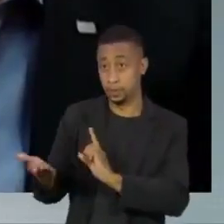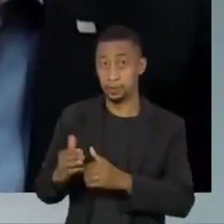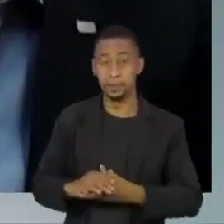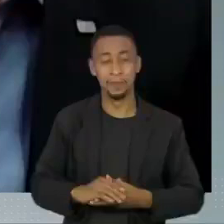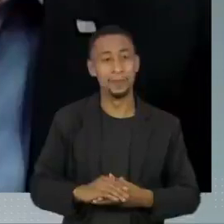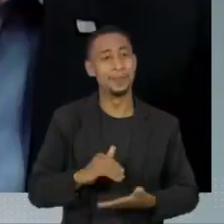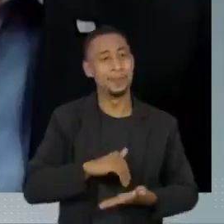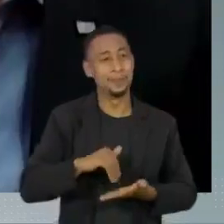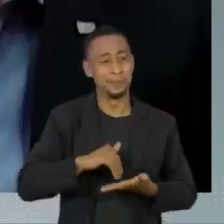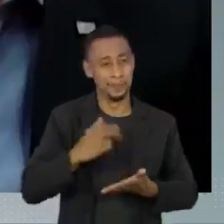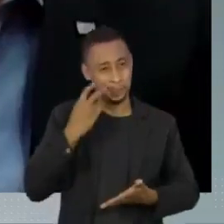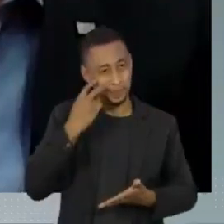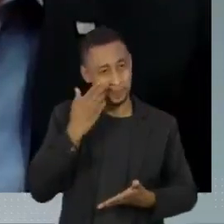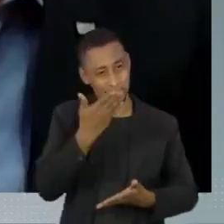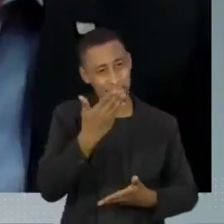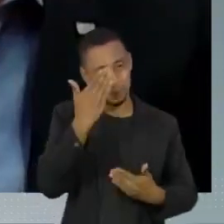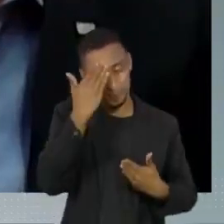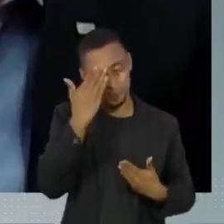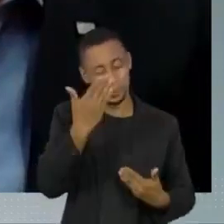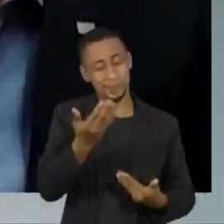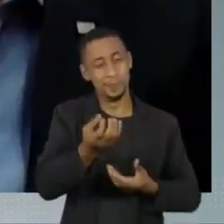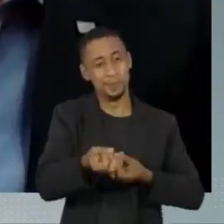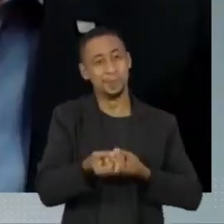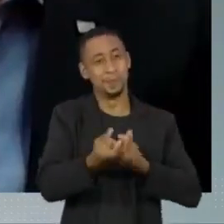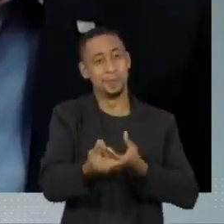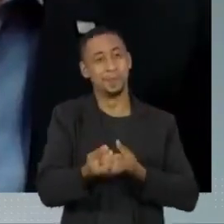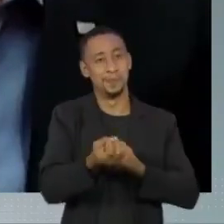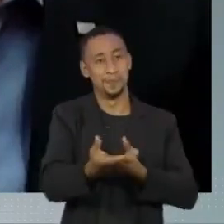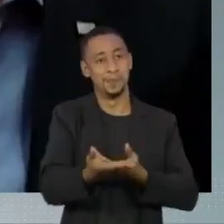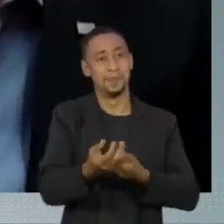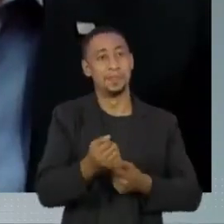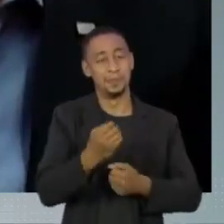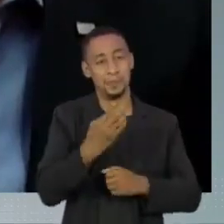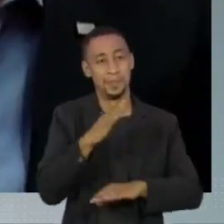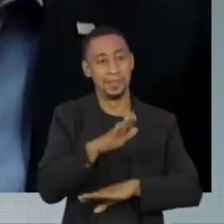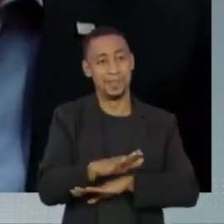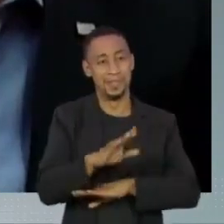Secretário Jean Gorenstein, muito obrigada pelos esclarecimentos. Boa tarde, até a próxima.